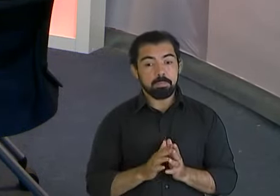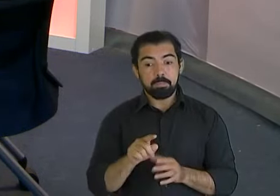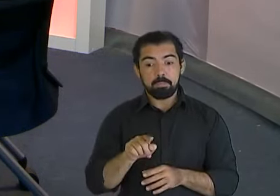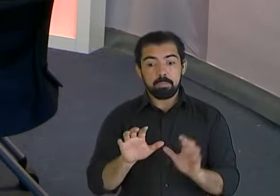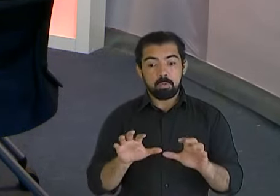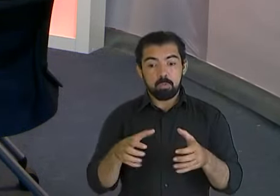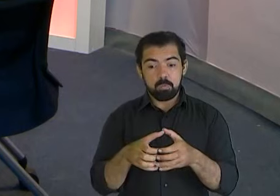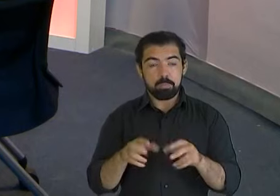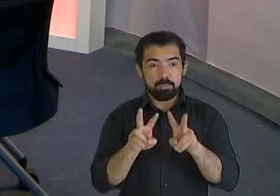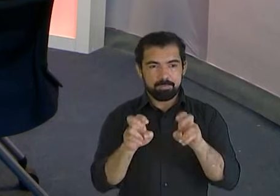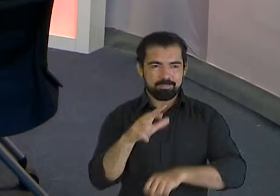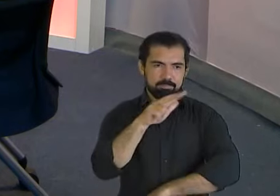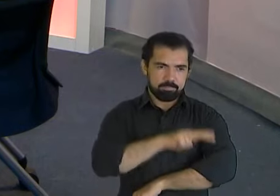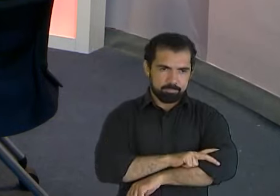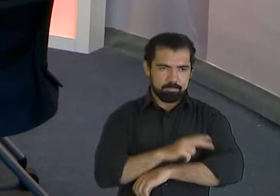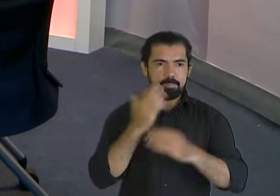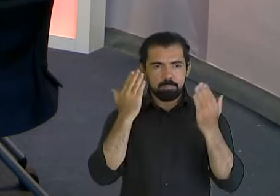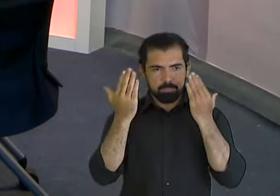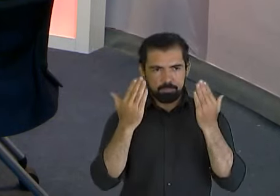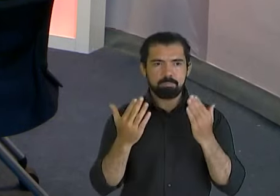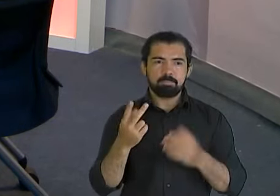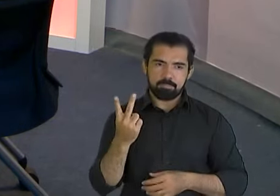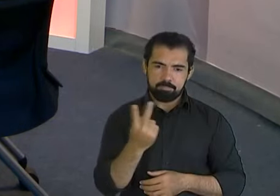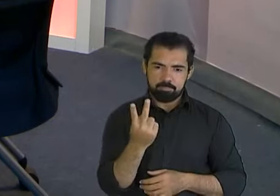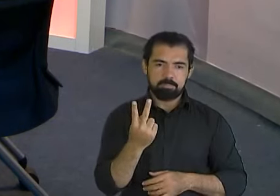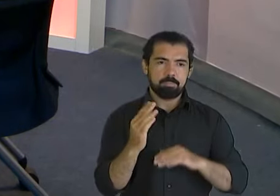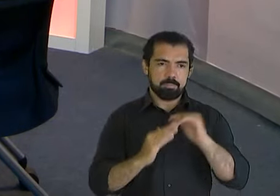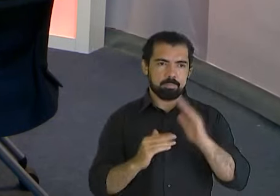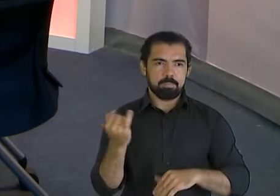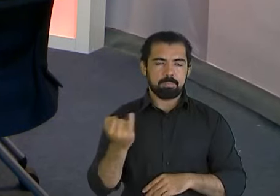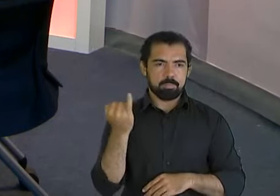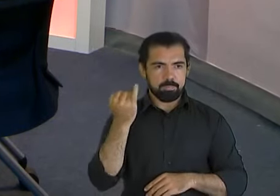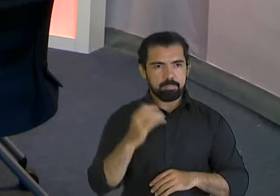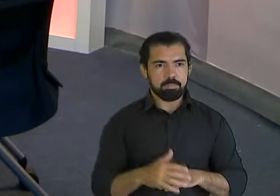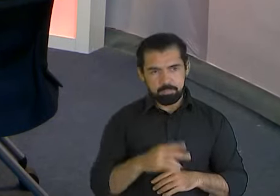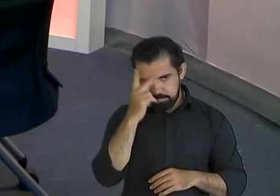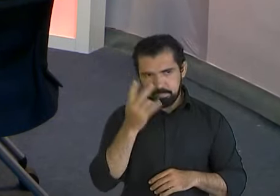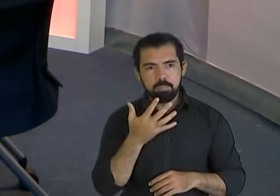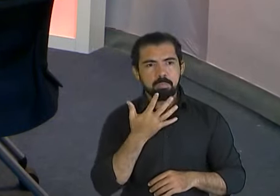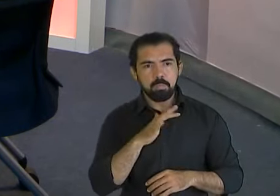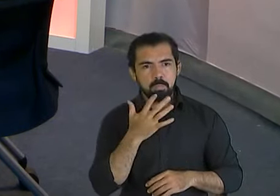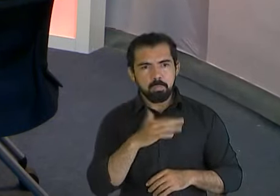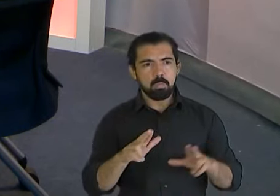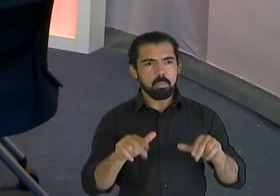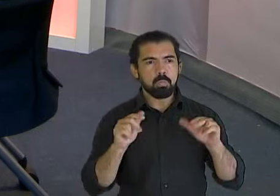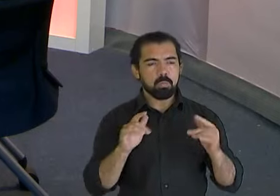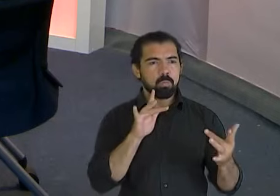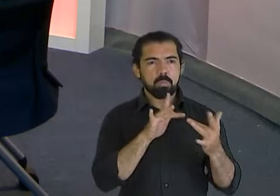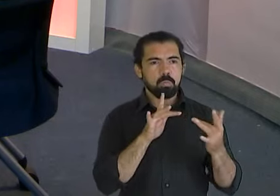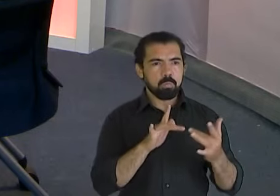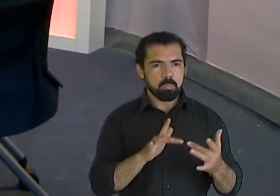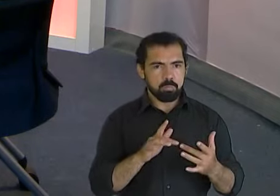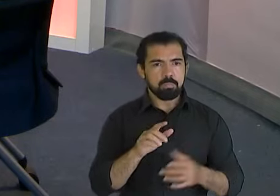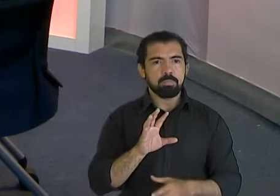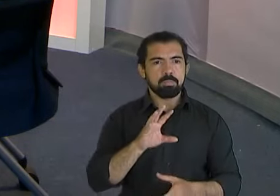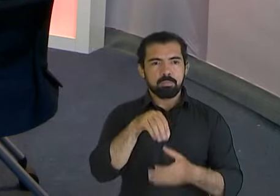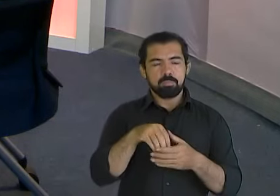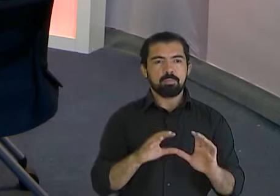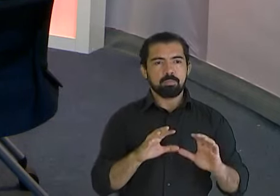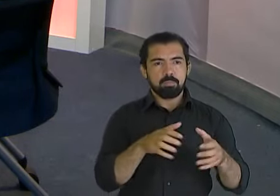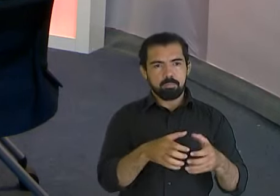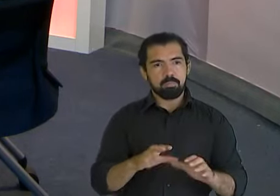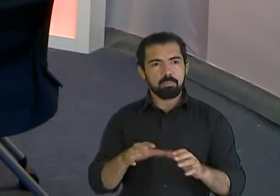questões psiquiátricas e o psicólogo também. Para as pessoas que não conhecem, nunca tiveram contato, nesses grupos, por exemplo,